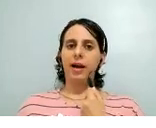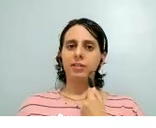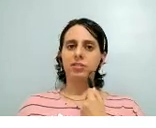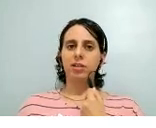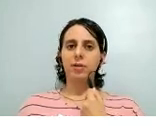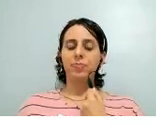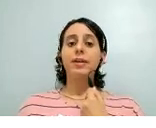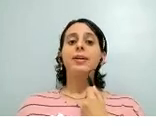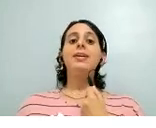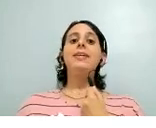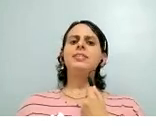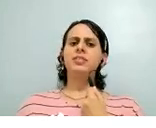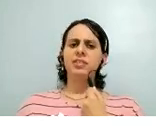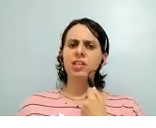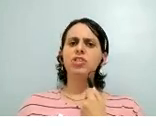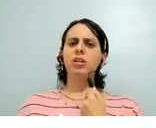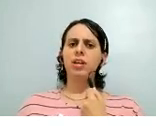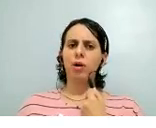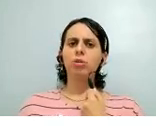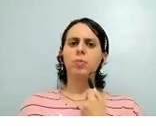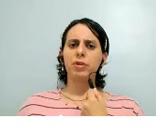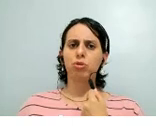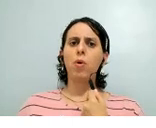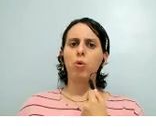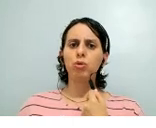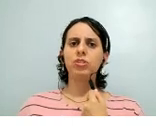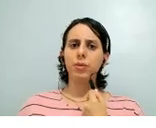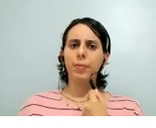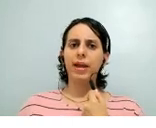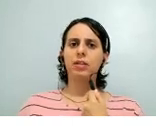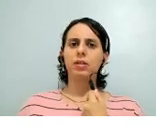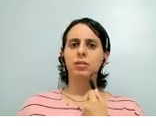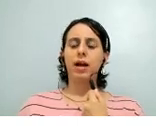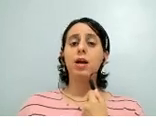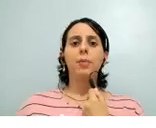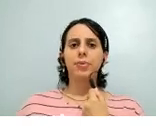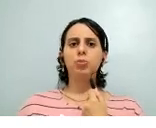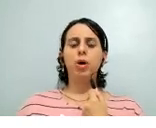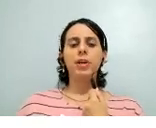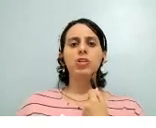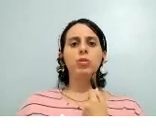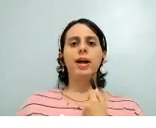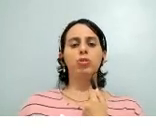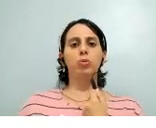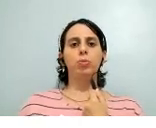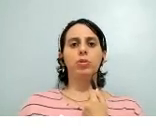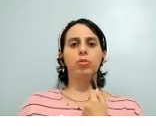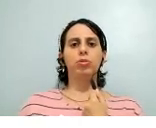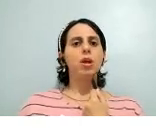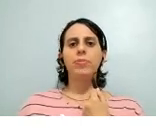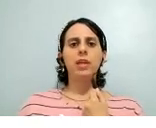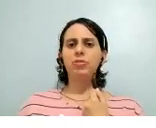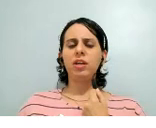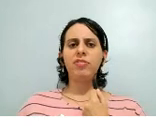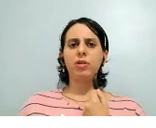use máscara e exija que a outra pessoa use também, tá? Principalmente em lugares